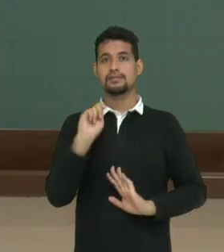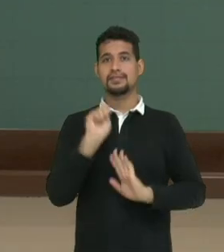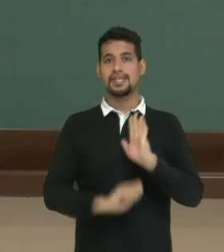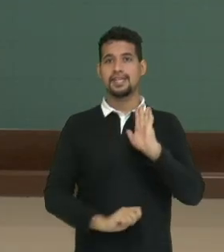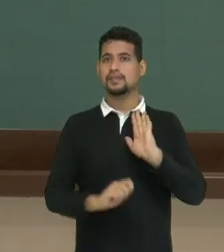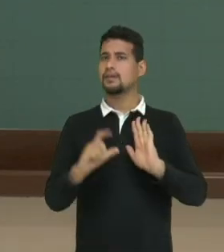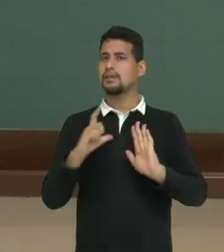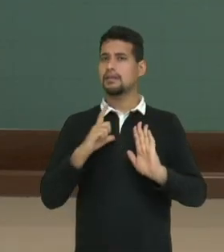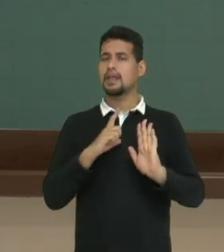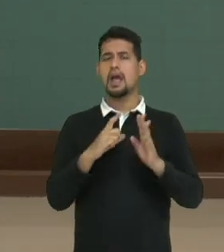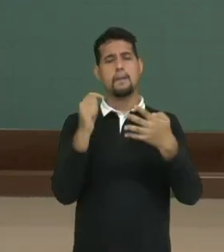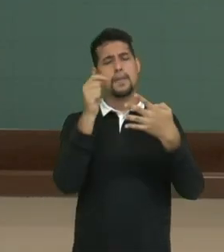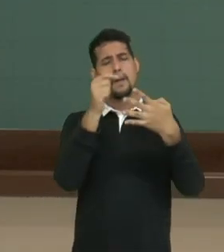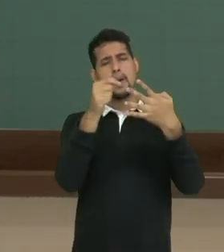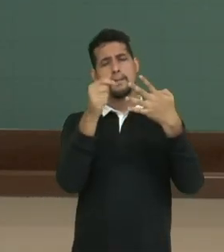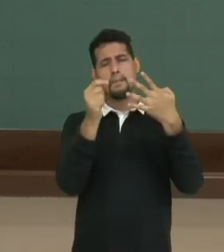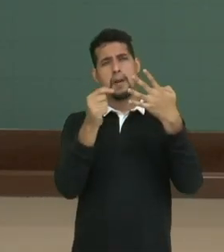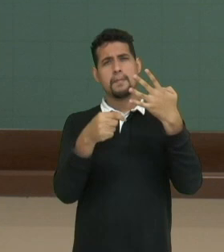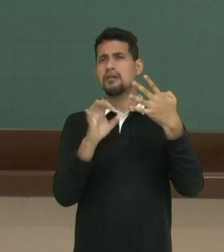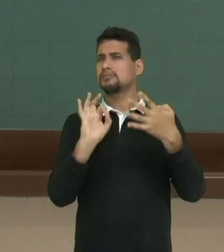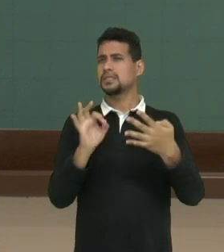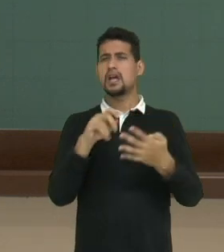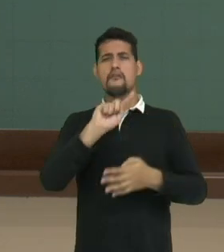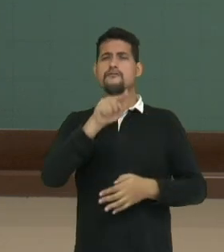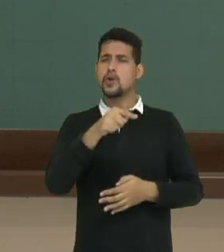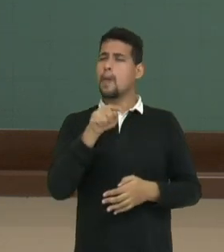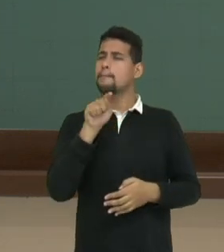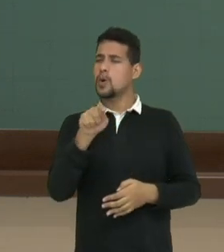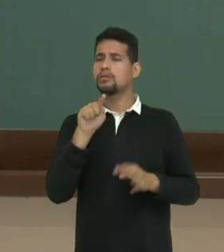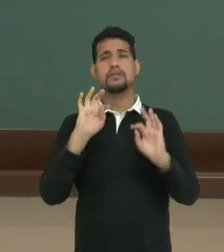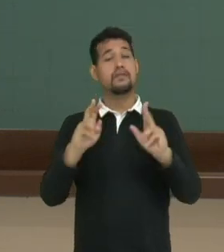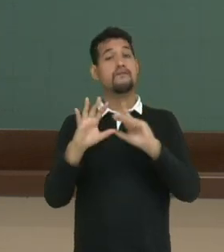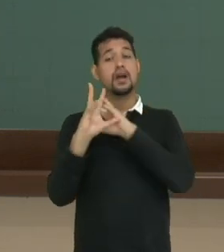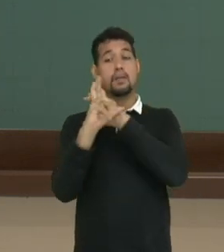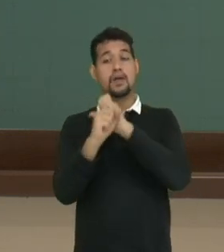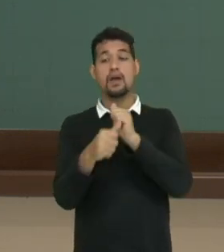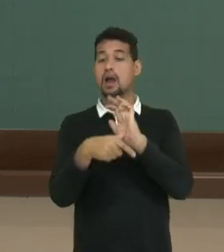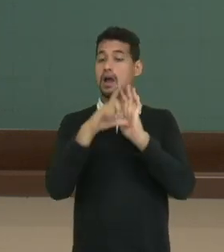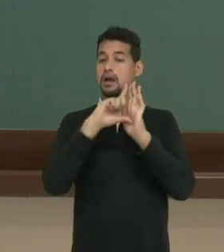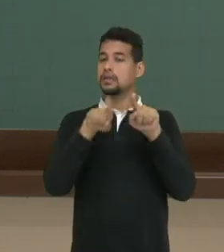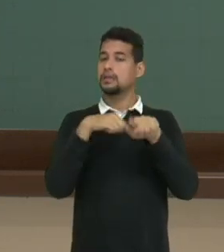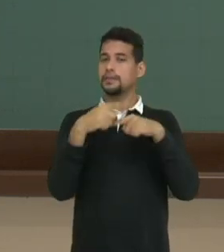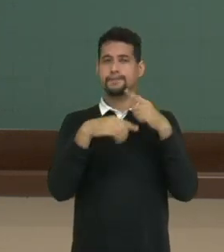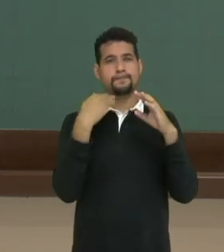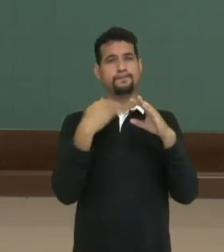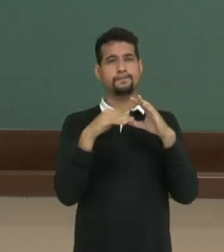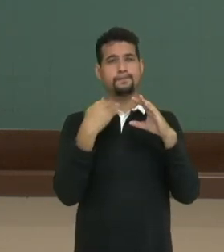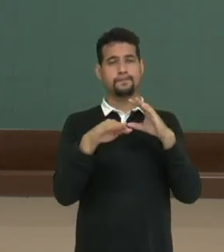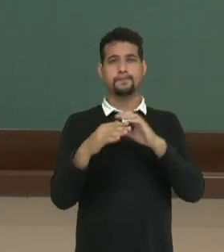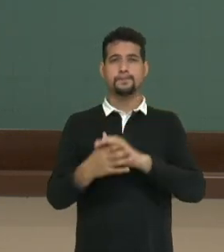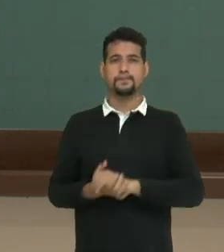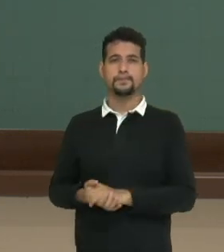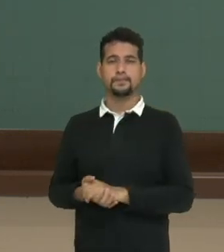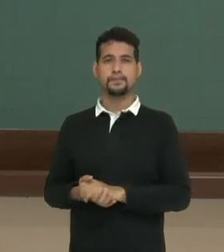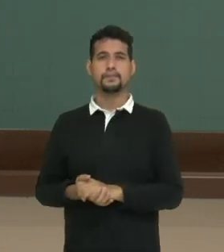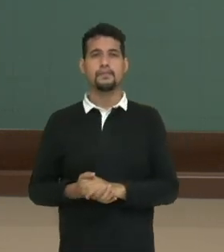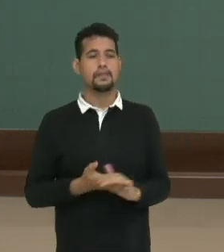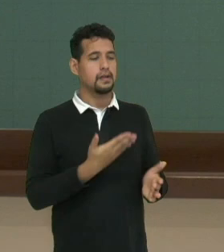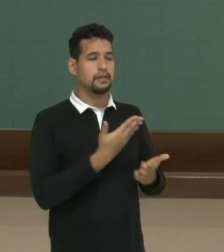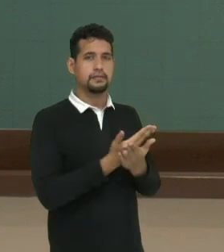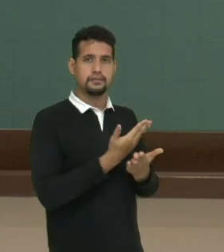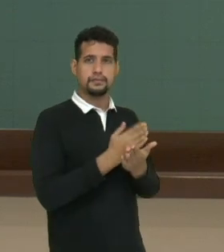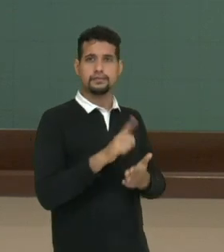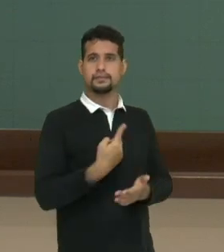devidamente pontuado, né? Então, façam uma correção, uma revisão antes, para depois finalizarem, ok? Então, nessa aula,